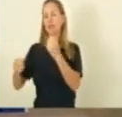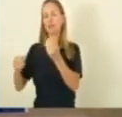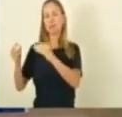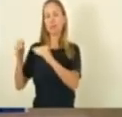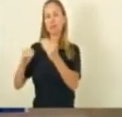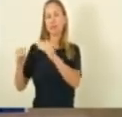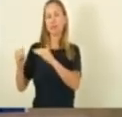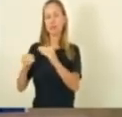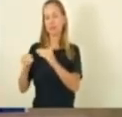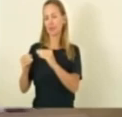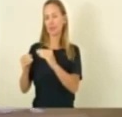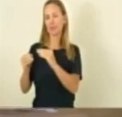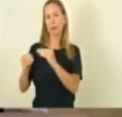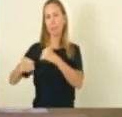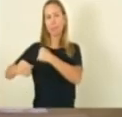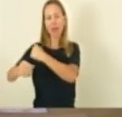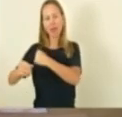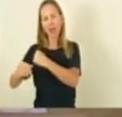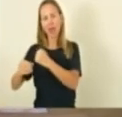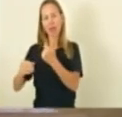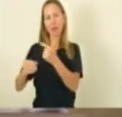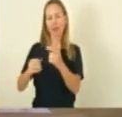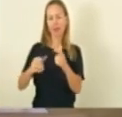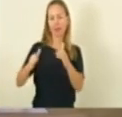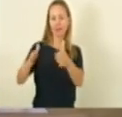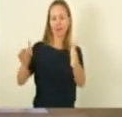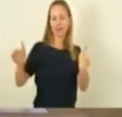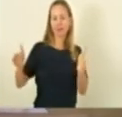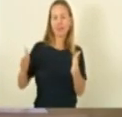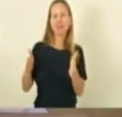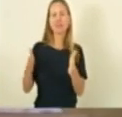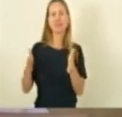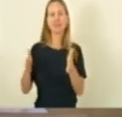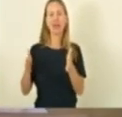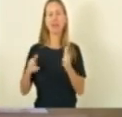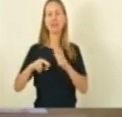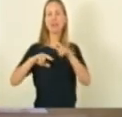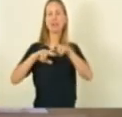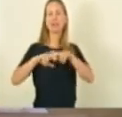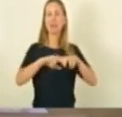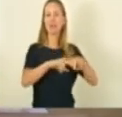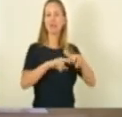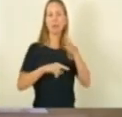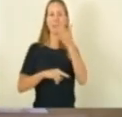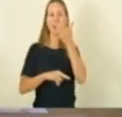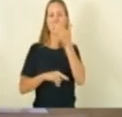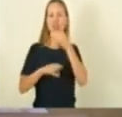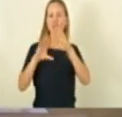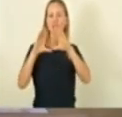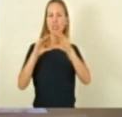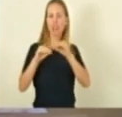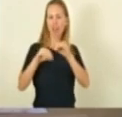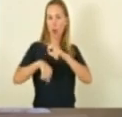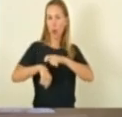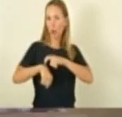nem coloca em travessas e tal. E a gente então se senta para jantar, e para ela jantar tem